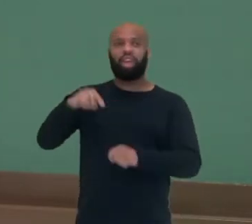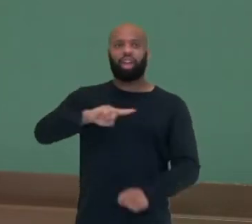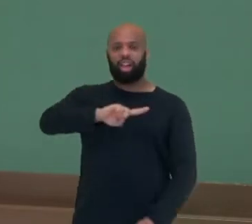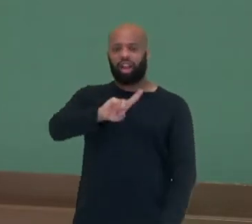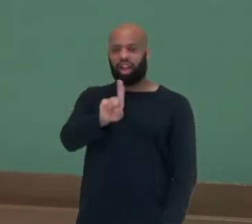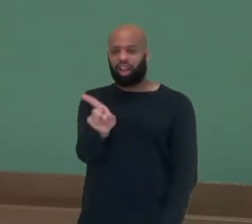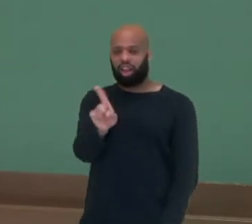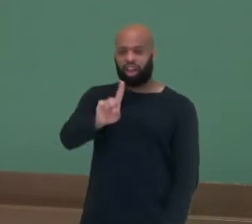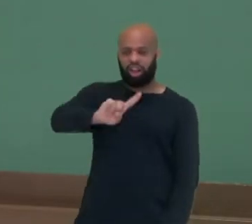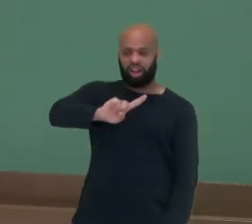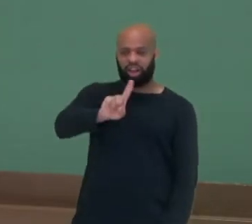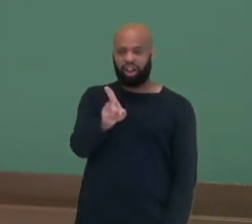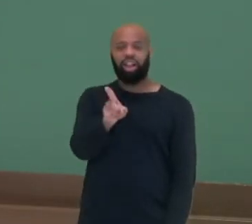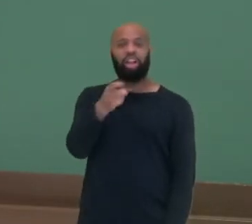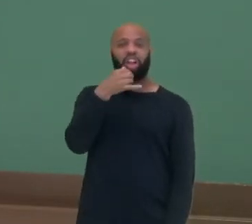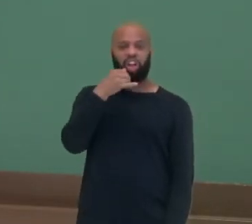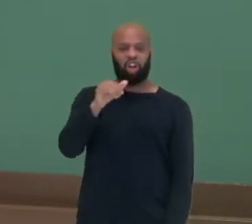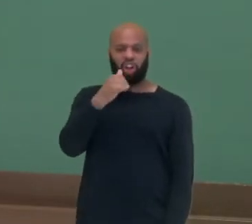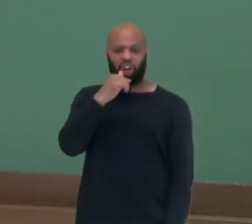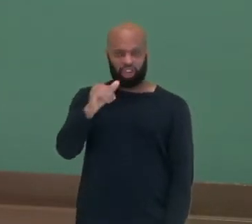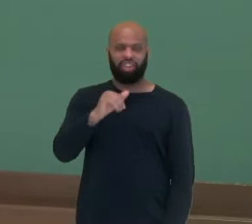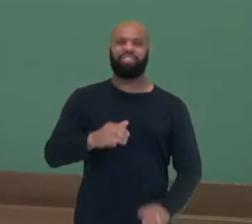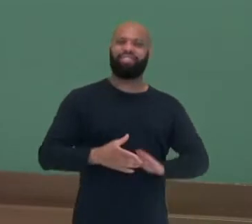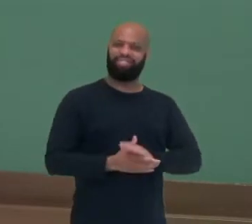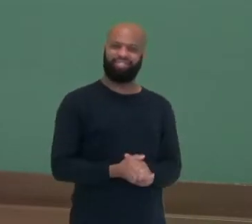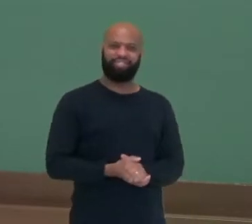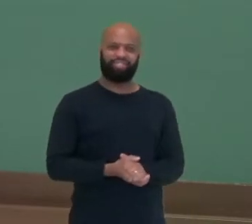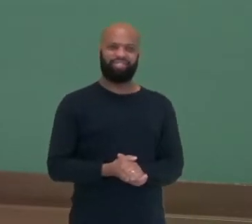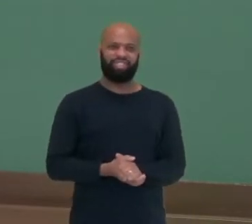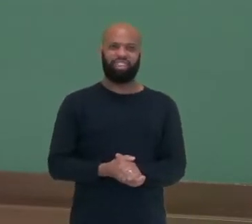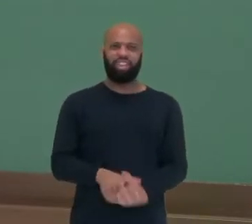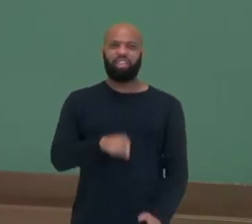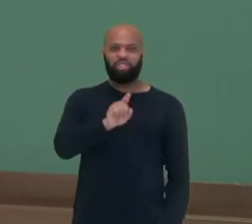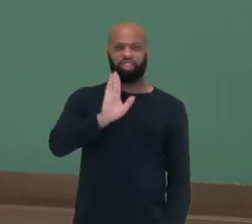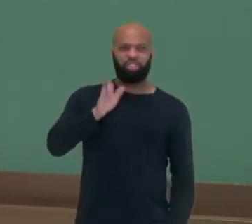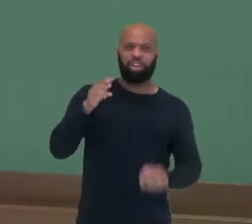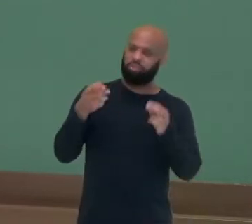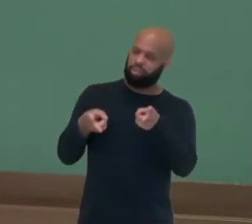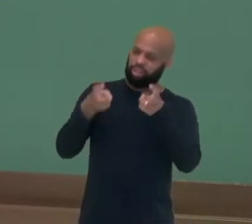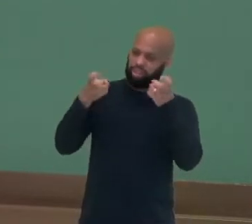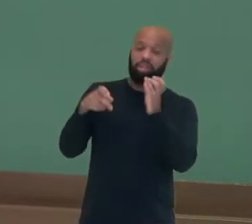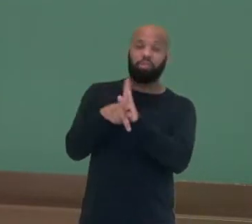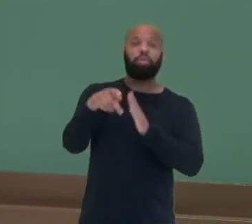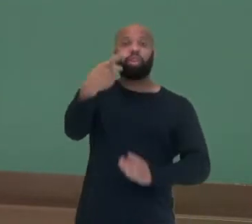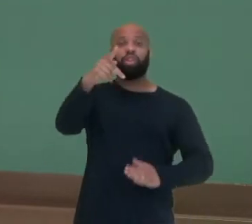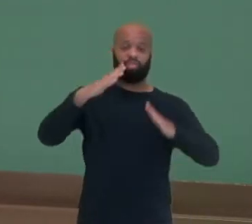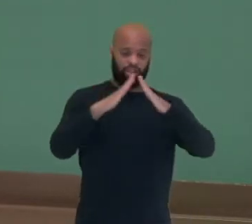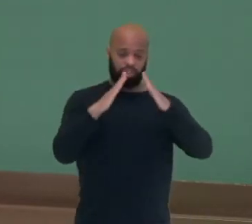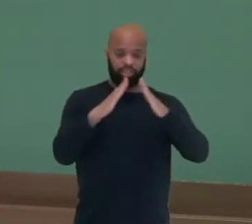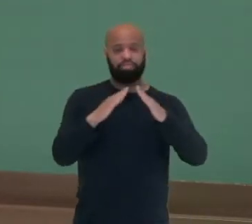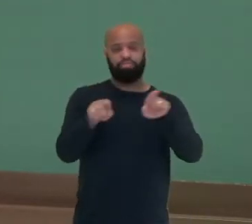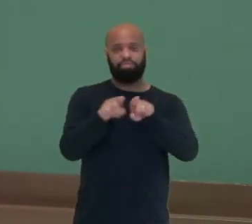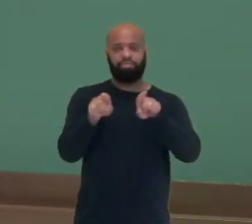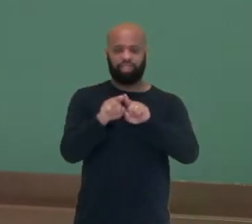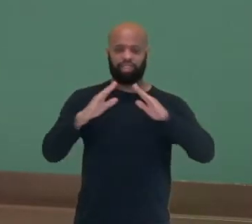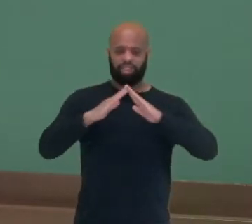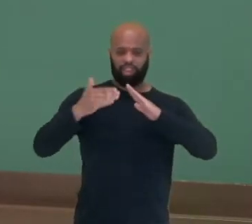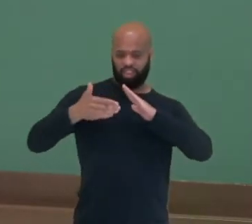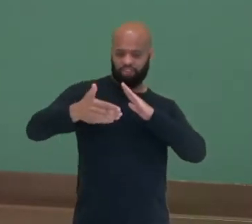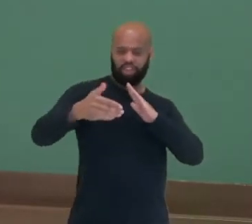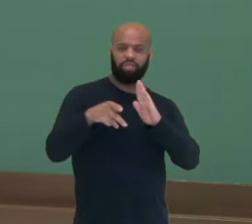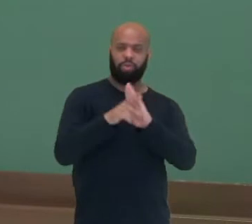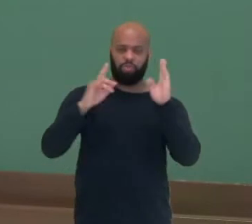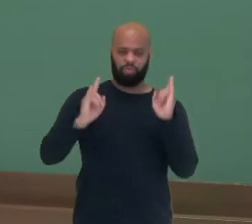relógio de luz. Você já reparou na entrada da sua casa ou na entrada do seu